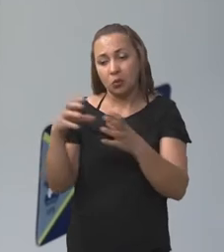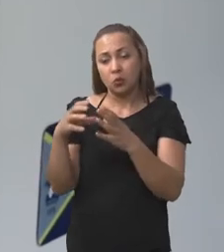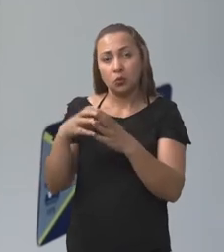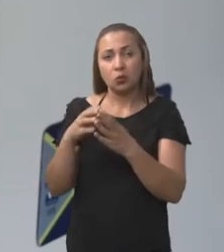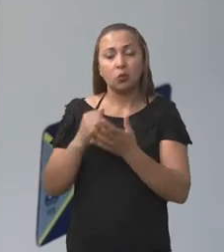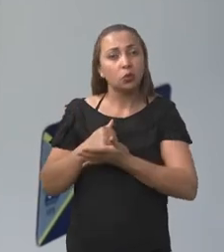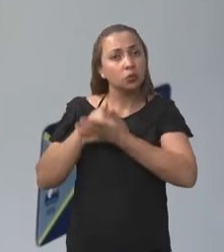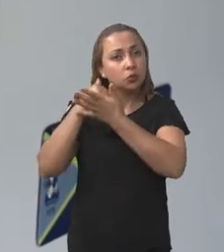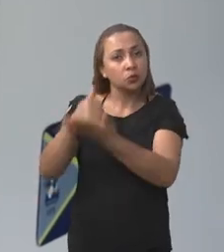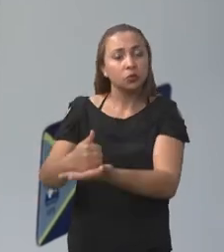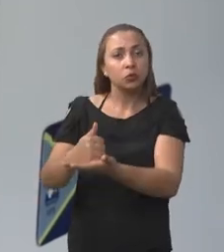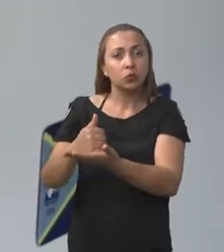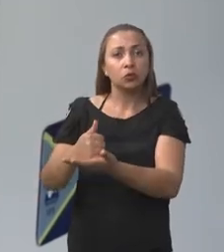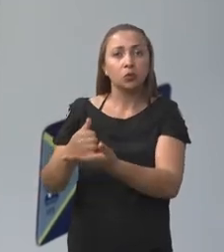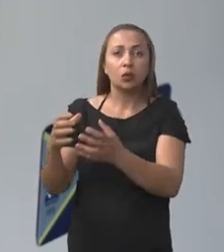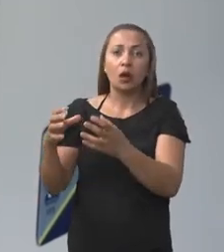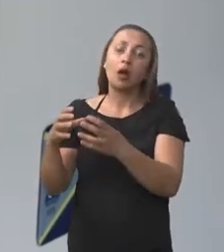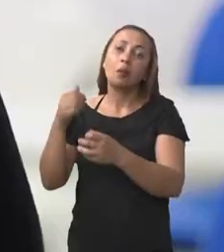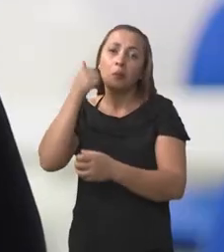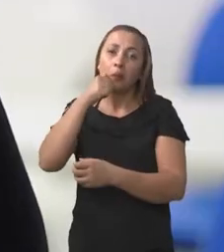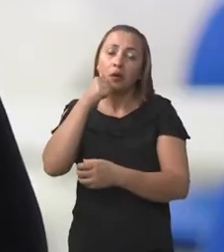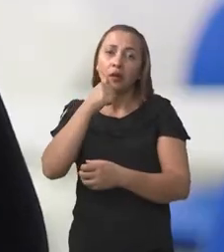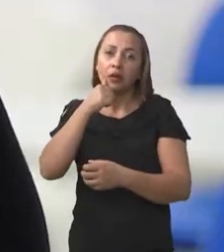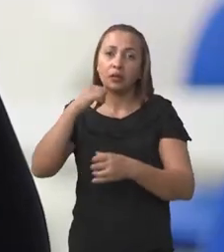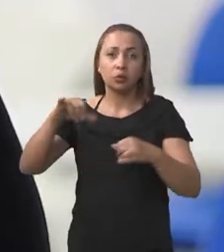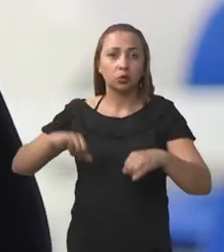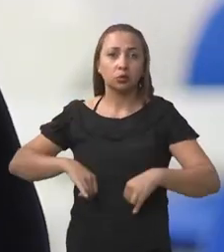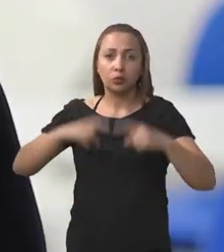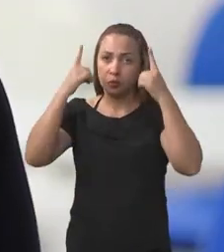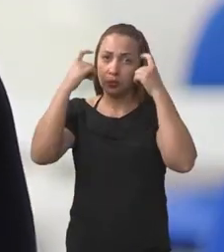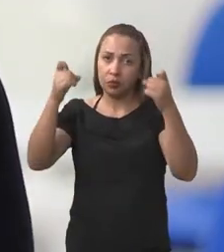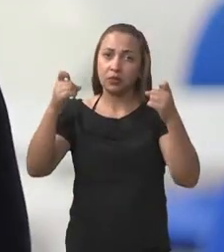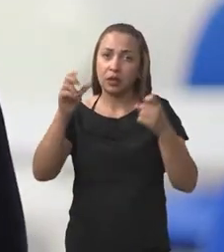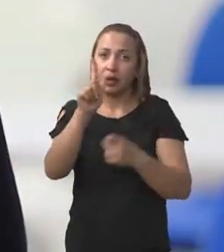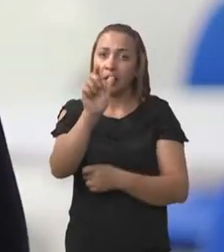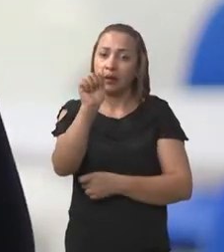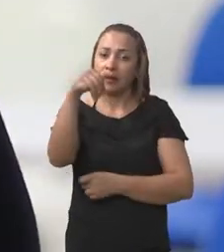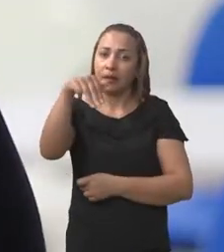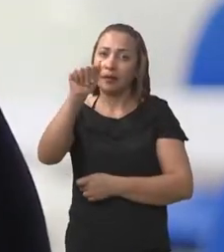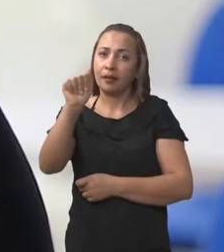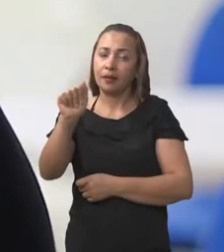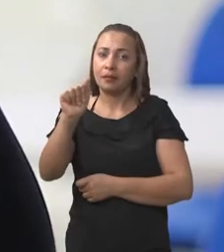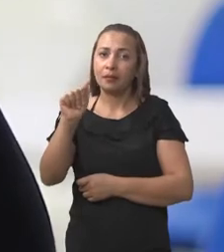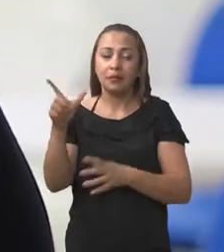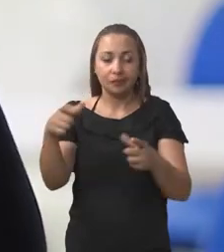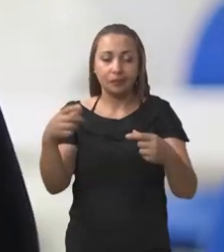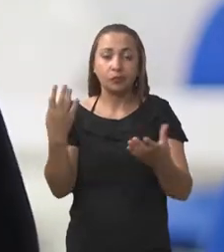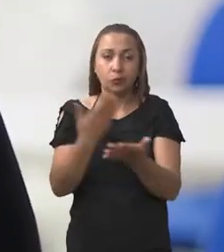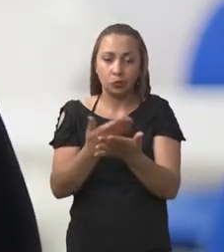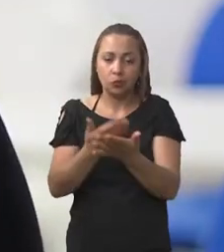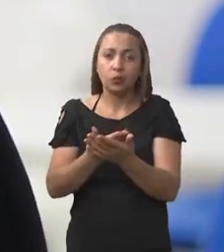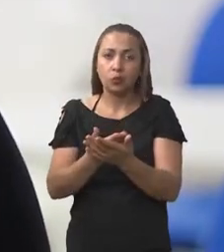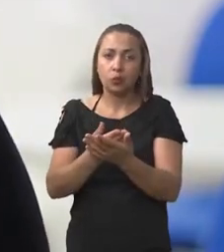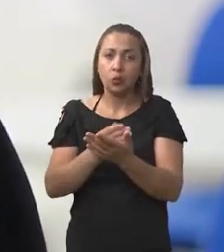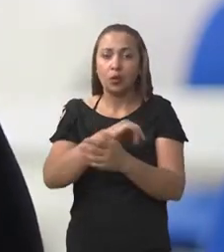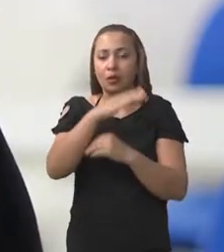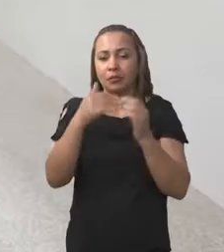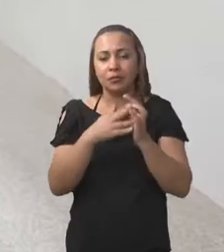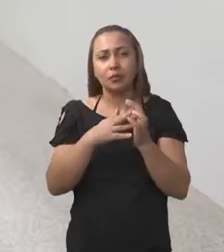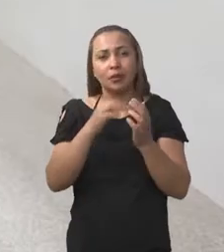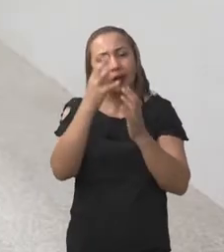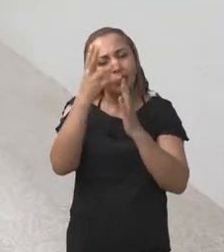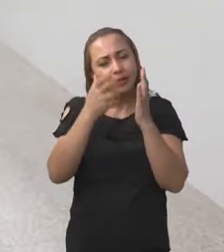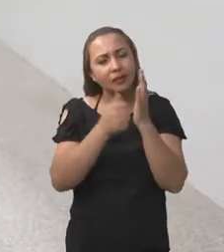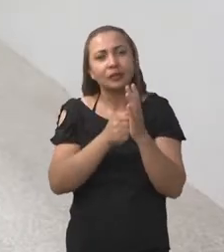de apoio a mulheres agredidas, que é o GAMA. Aqui a gente aborda essa questão dessa mulher em todos os aspectos.